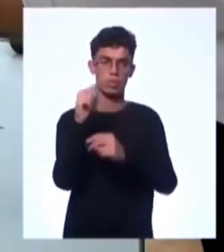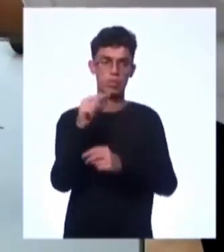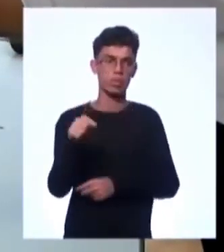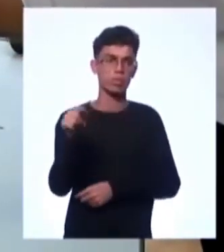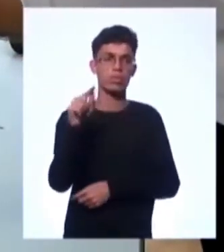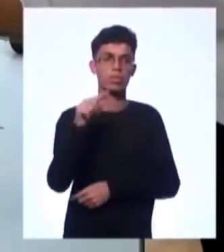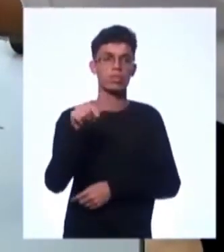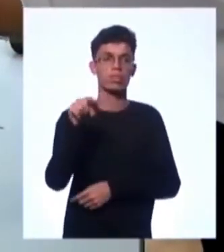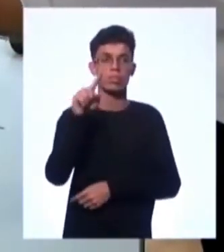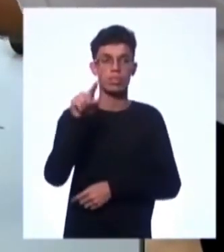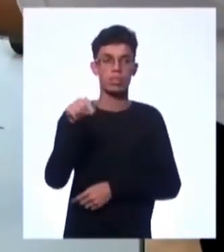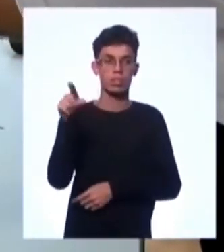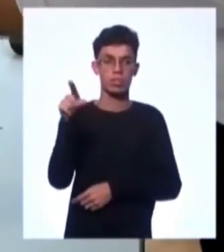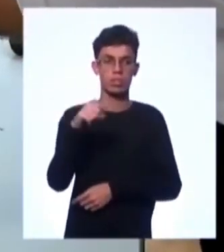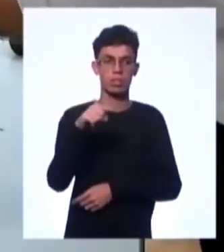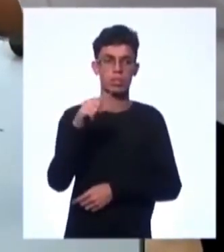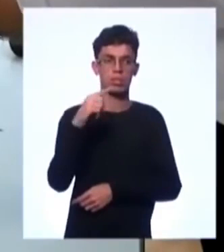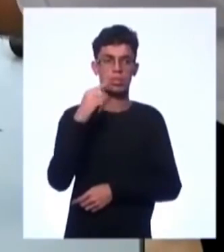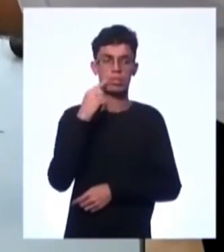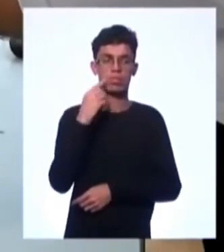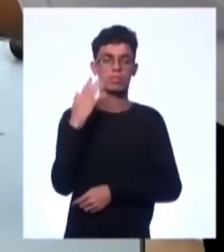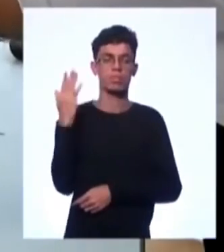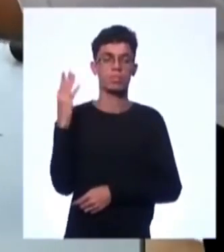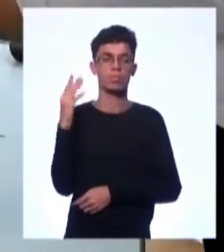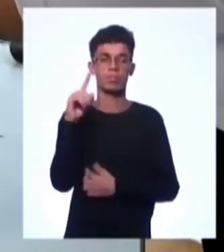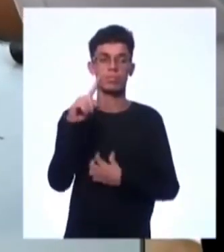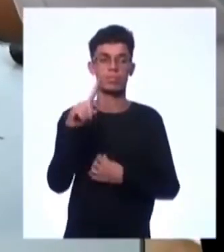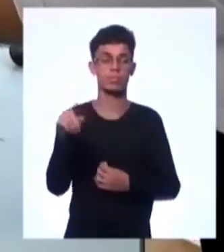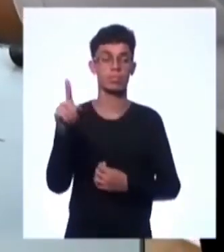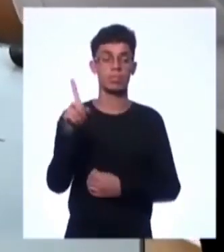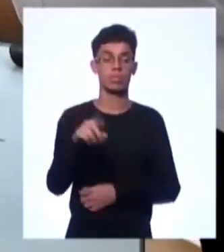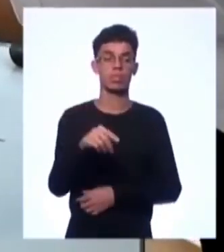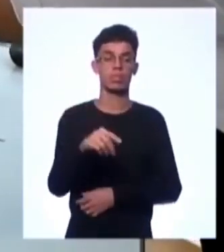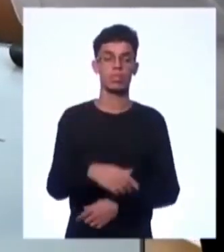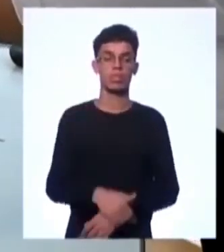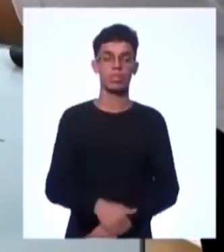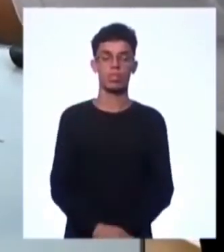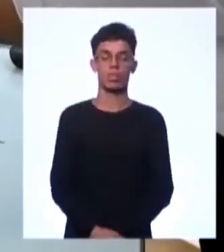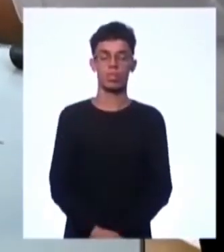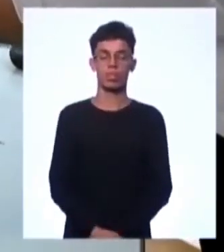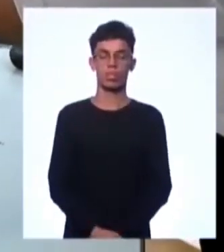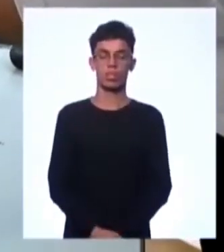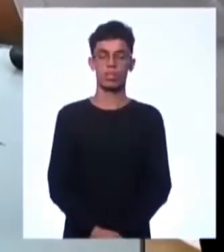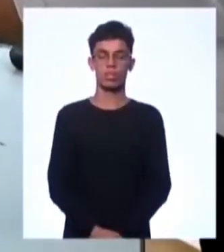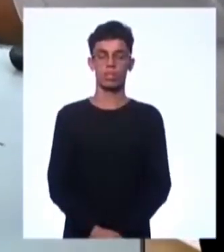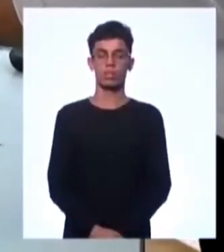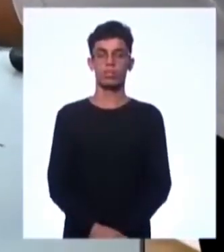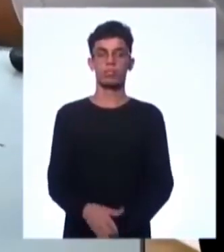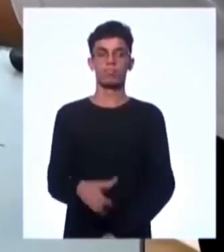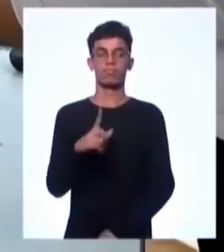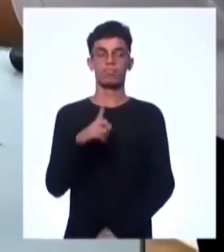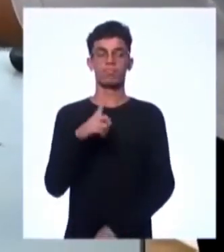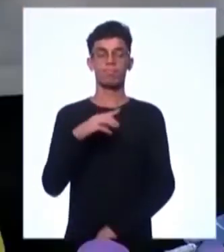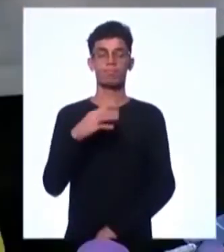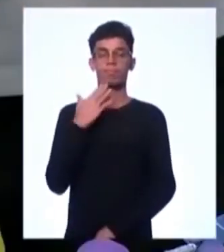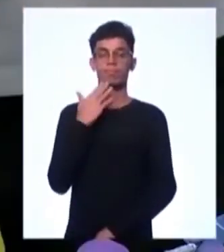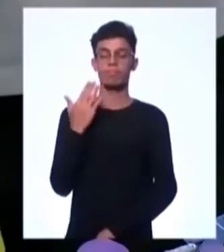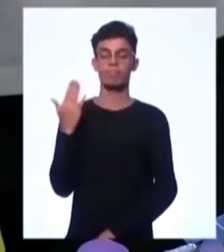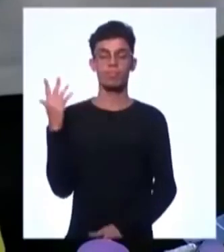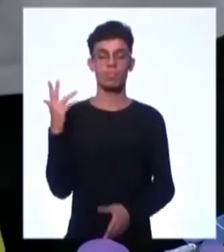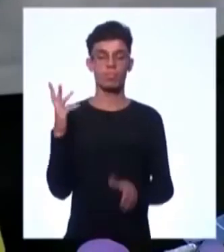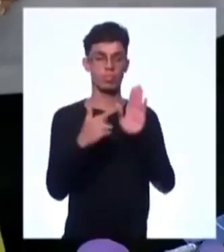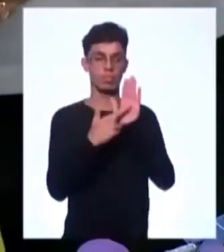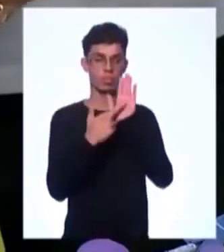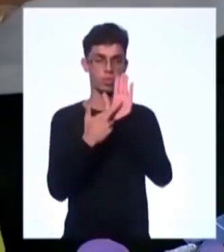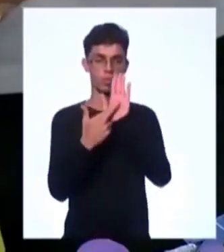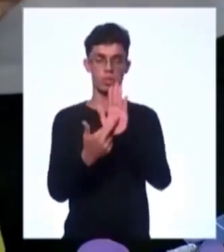um X aí, né? Um X, né, Gibbs, aí, né? Sim. A bolinha cortada. Um X. Bom, agora então a gente tem um recurso geométrico para representar